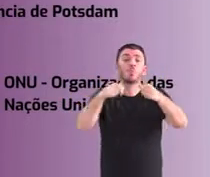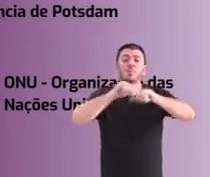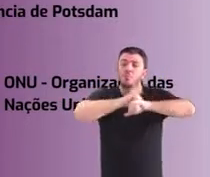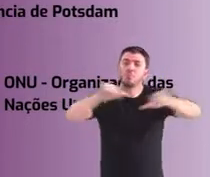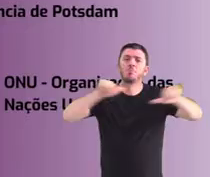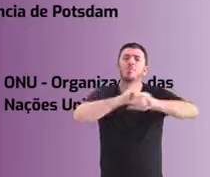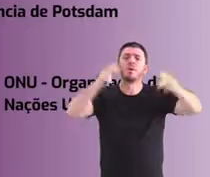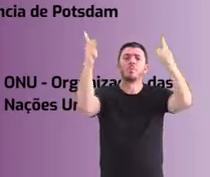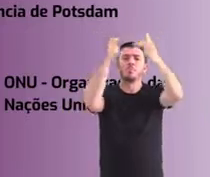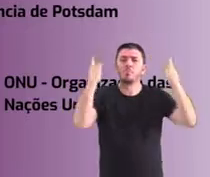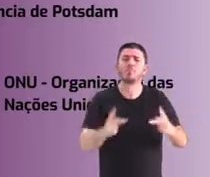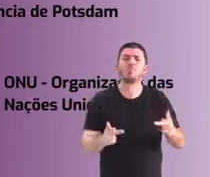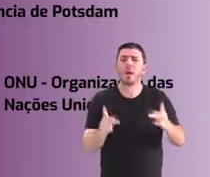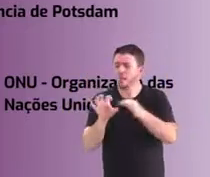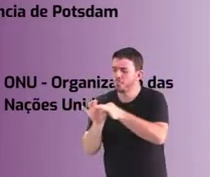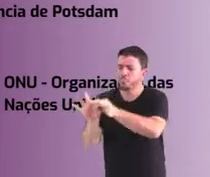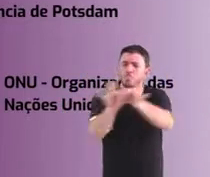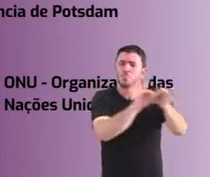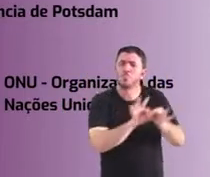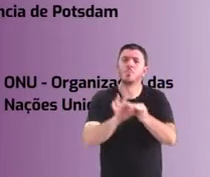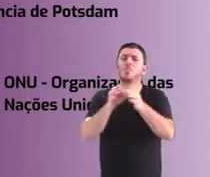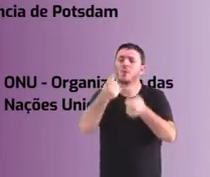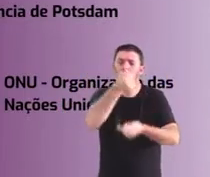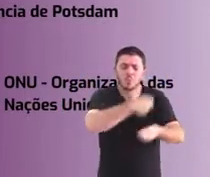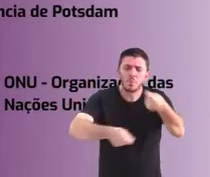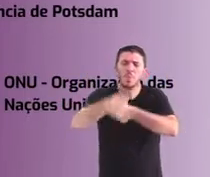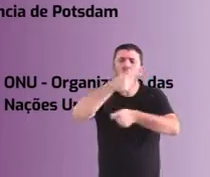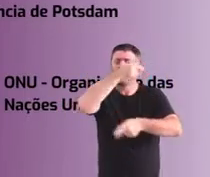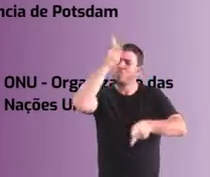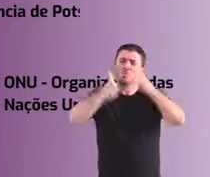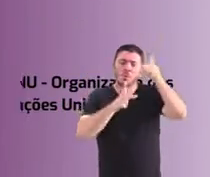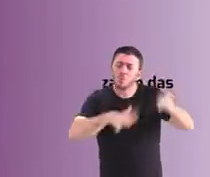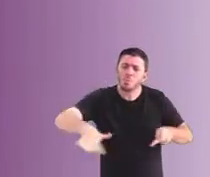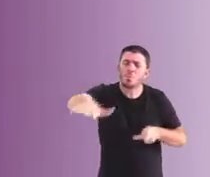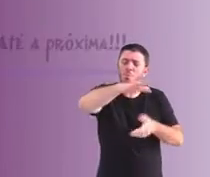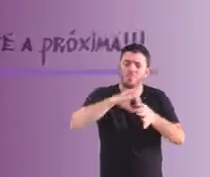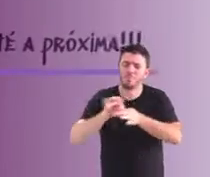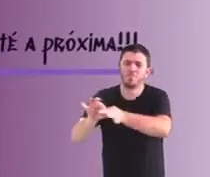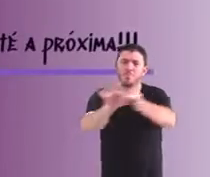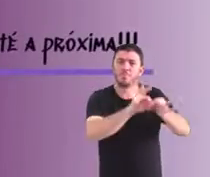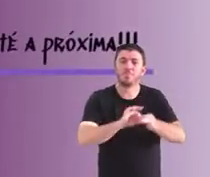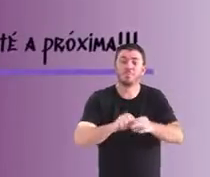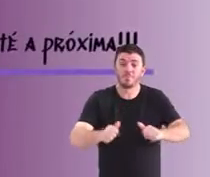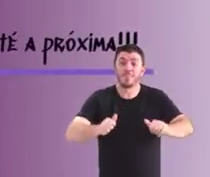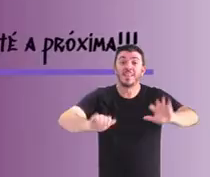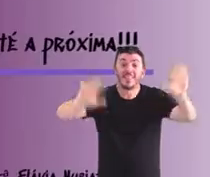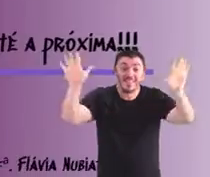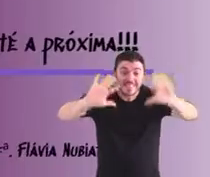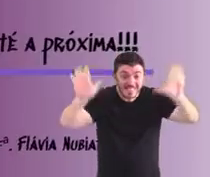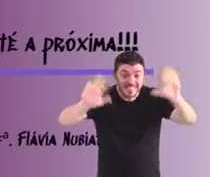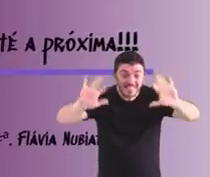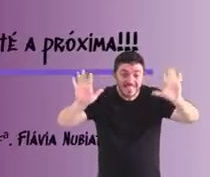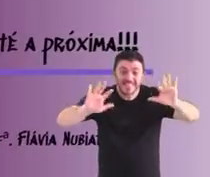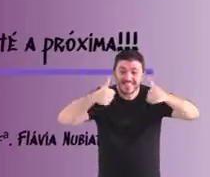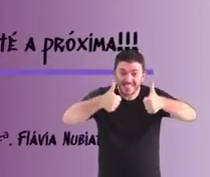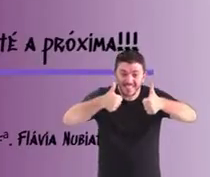laços econômicos, políticos, sociais e culturais entre os povos. Tchau, pessoal, e até a próxima!